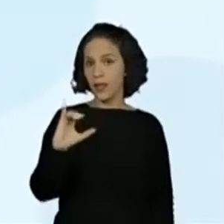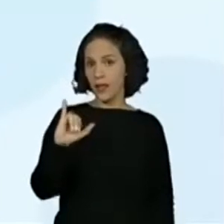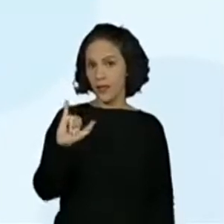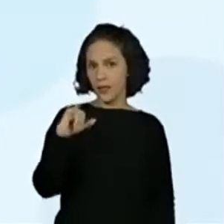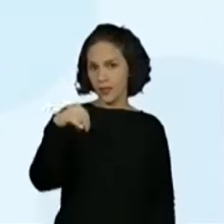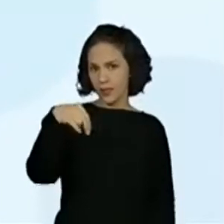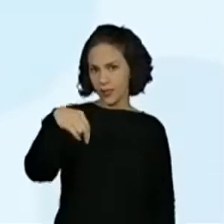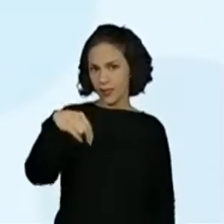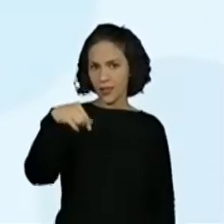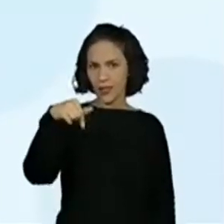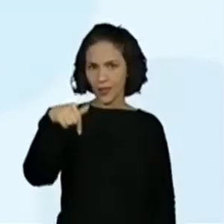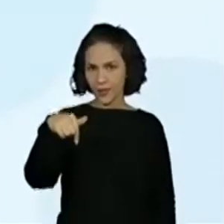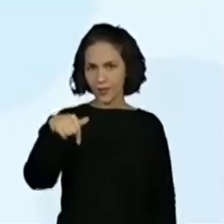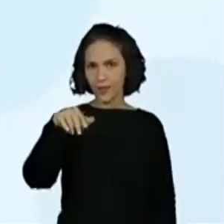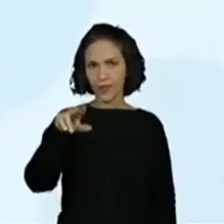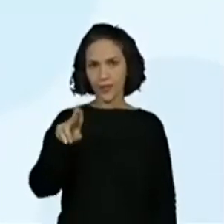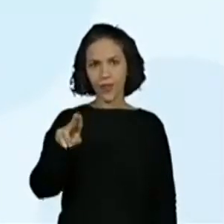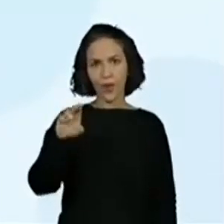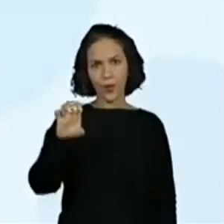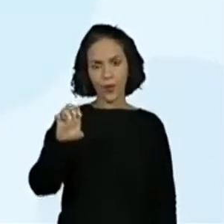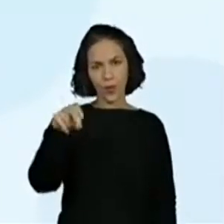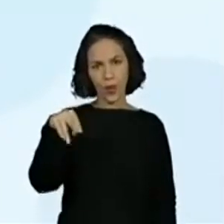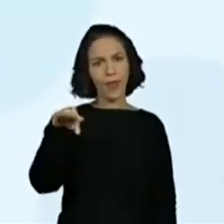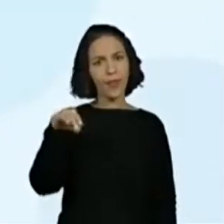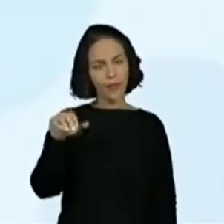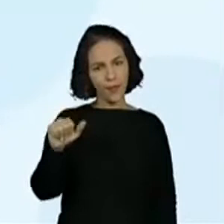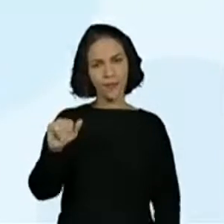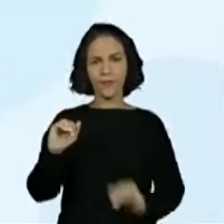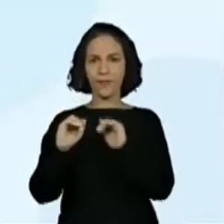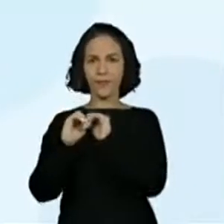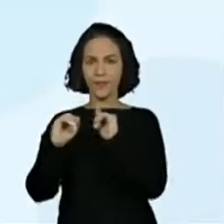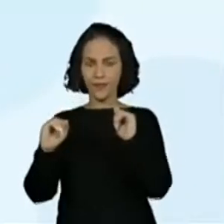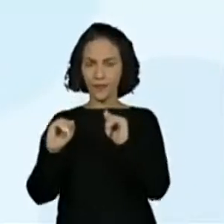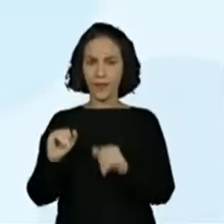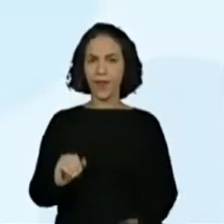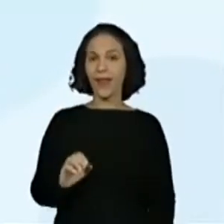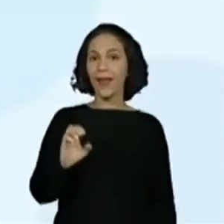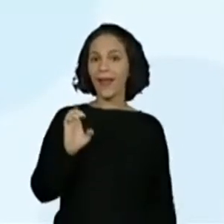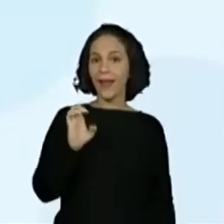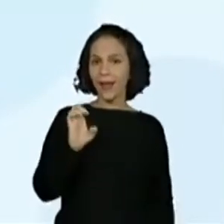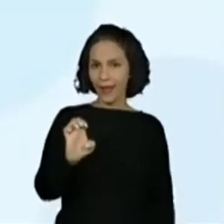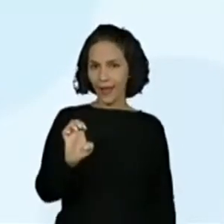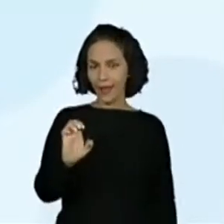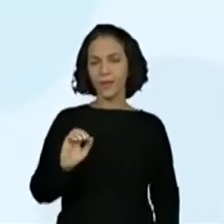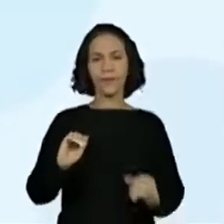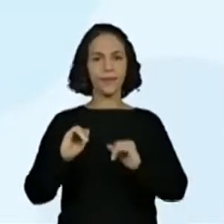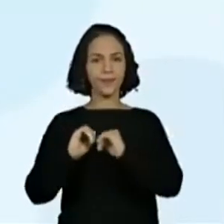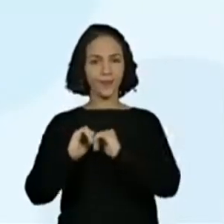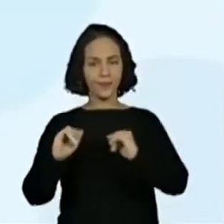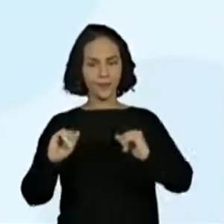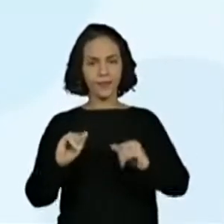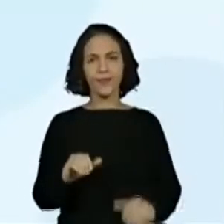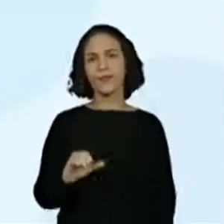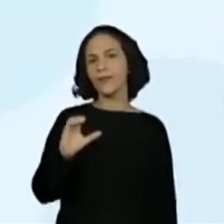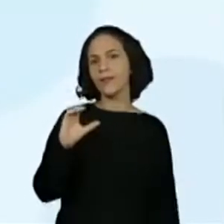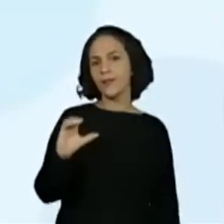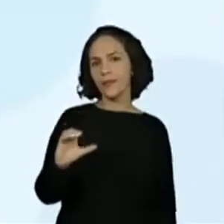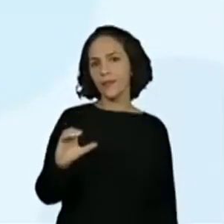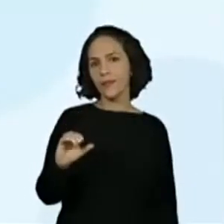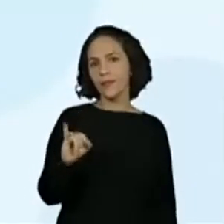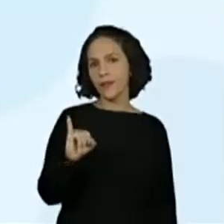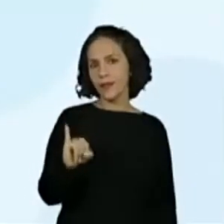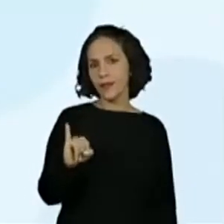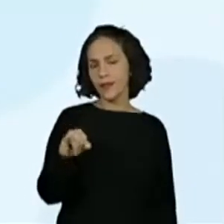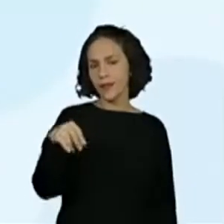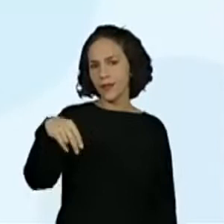é 5, lembrando que cinco, nessa parte entre o 50, a letra E e a outra palavra 5,